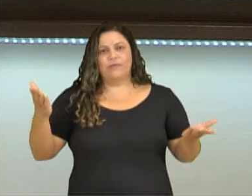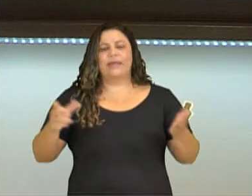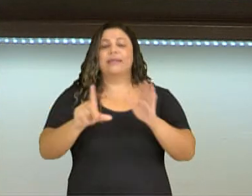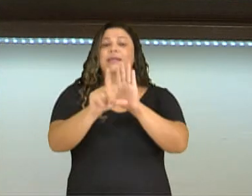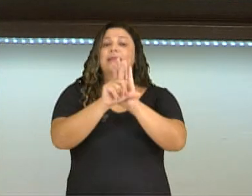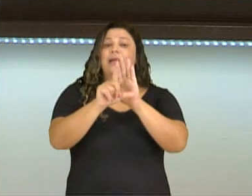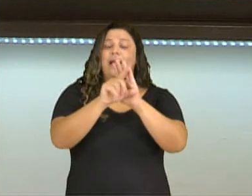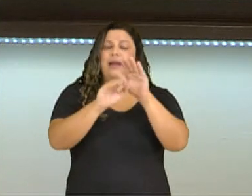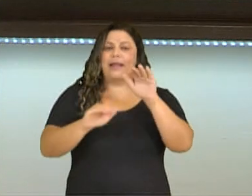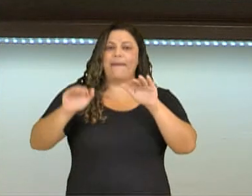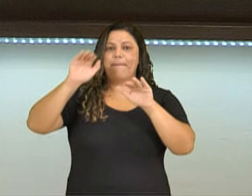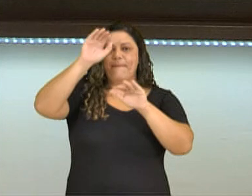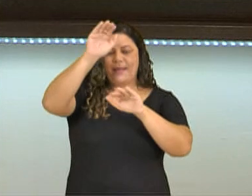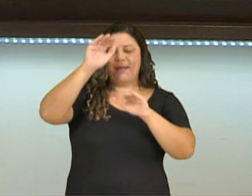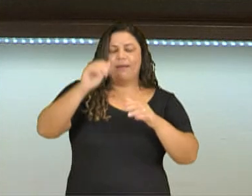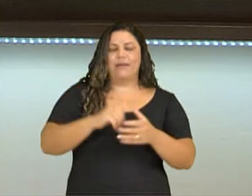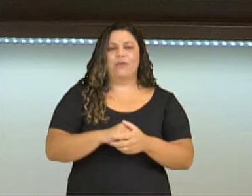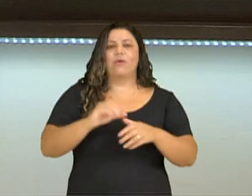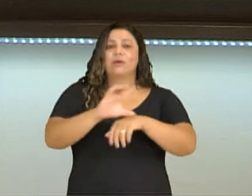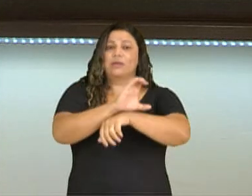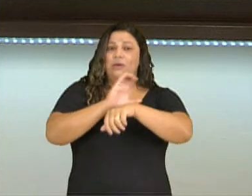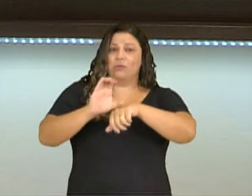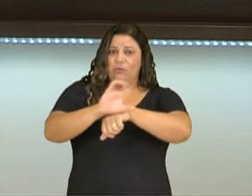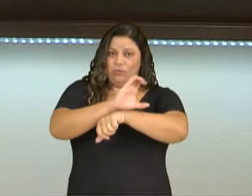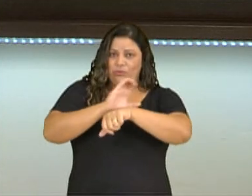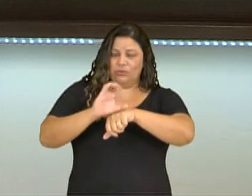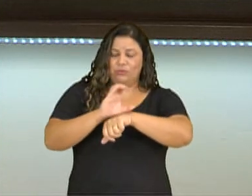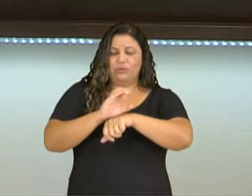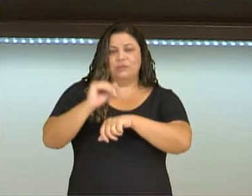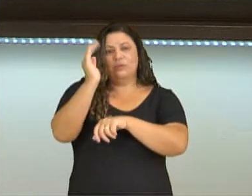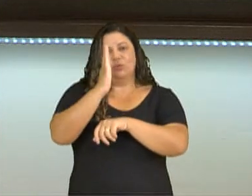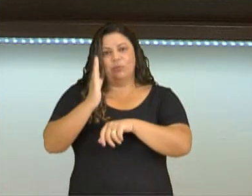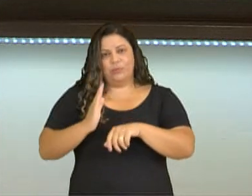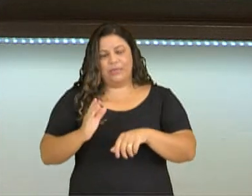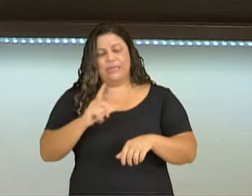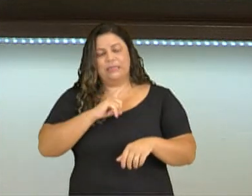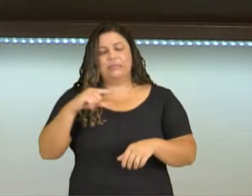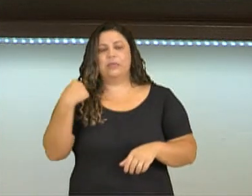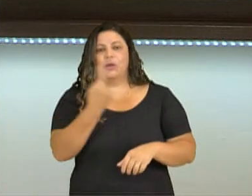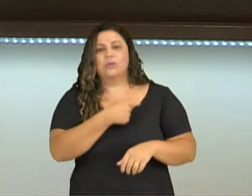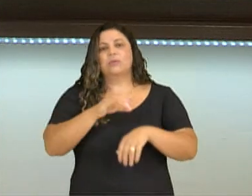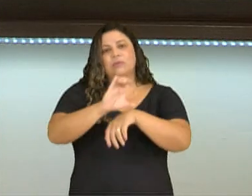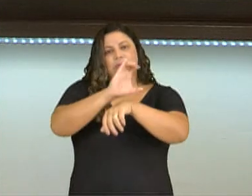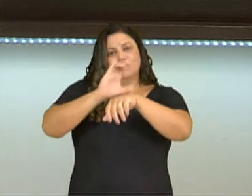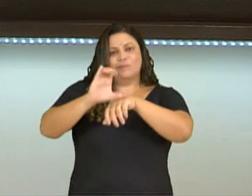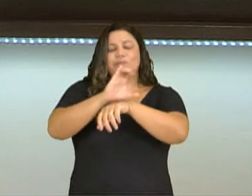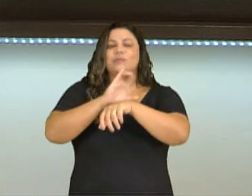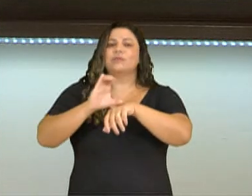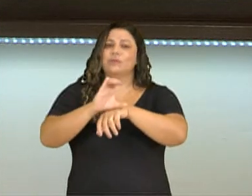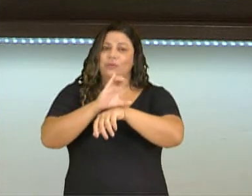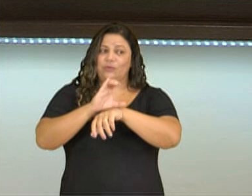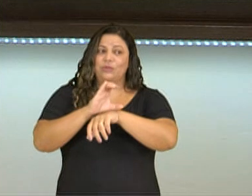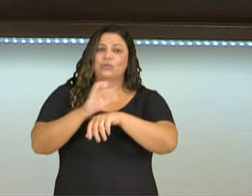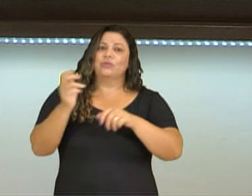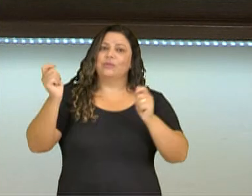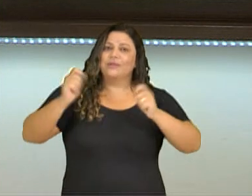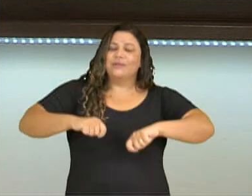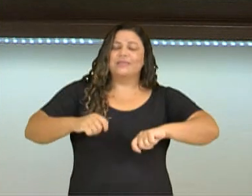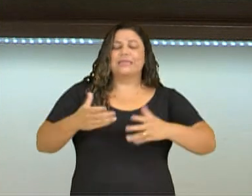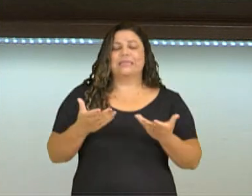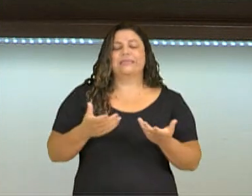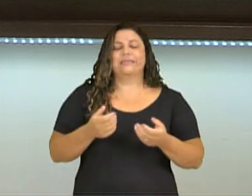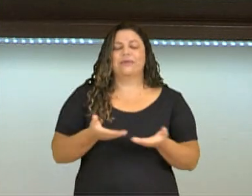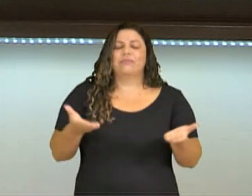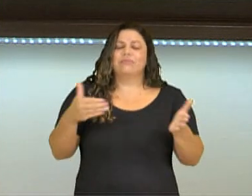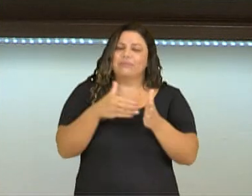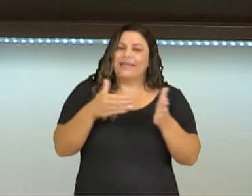Carta Magna, a Constituição da República Federativa do Brasil, que é a nossa Constituição brasileira, uma versão que prevalece